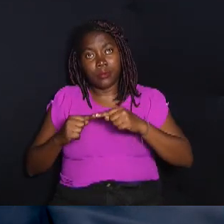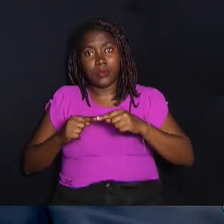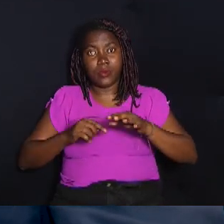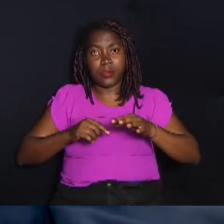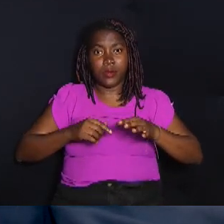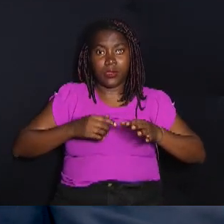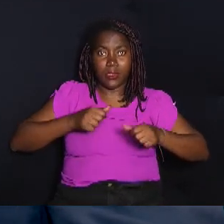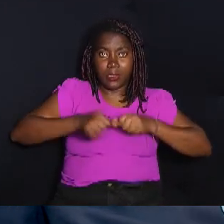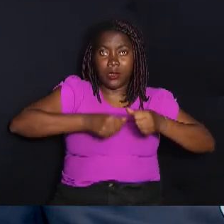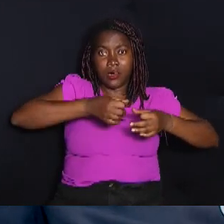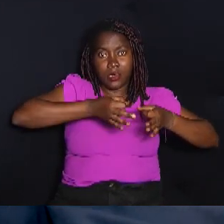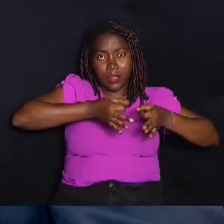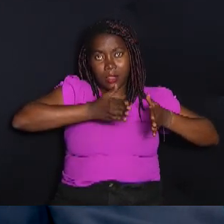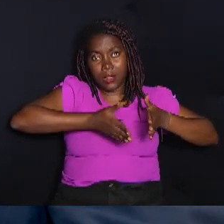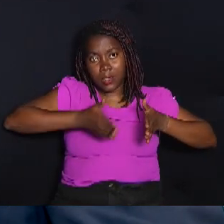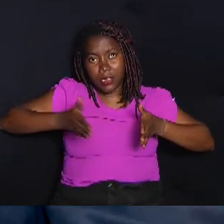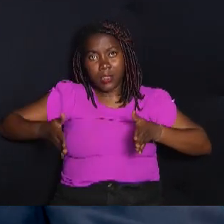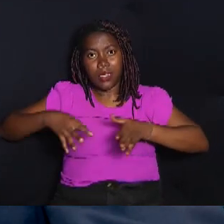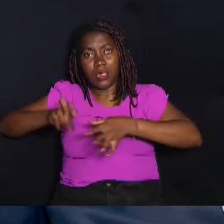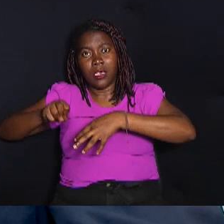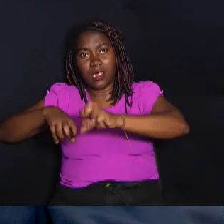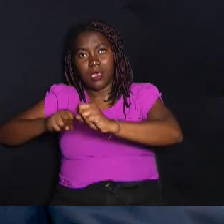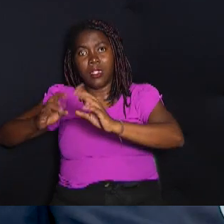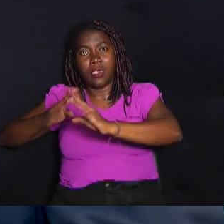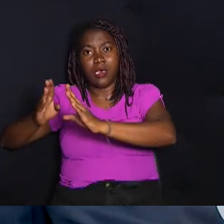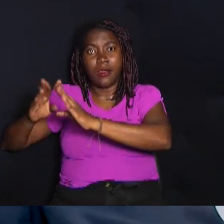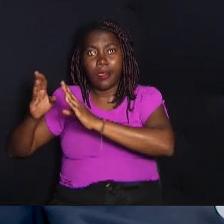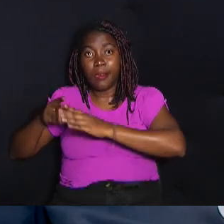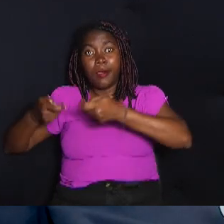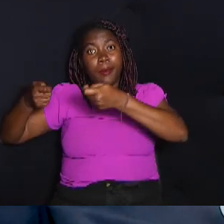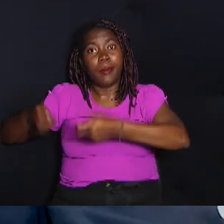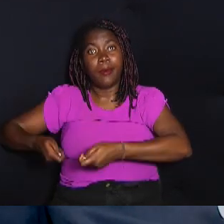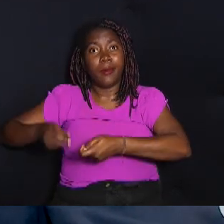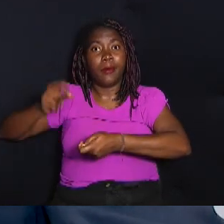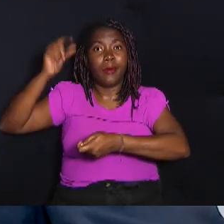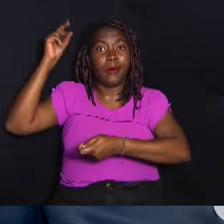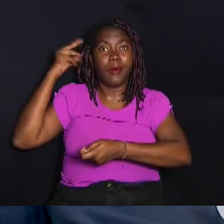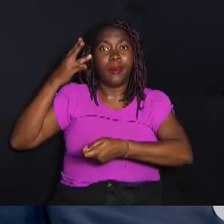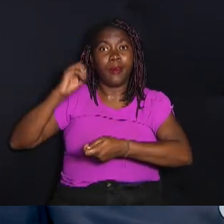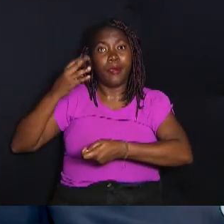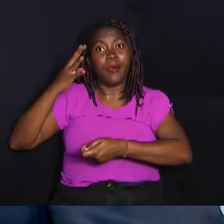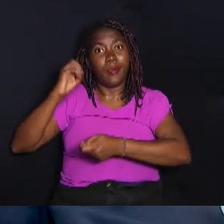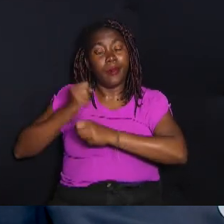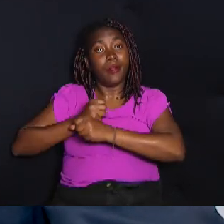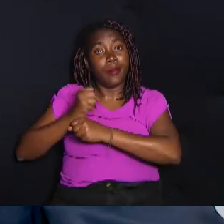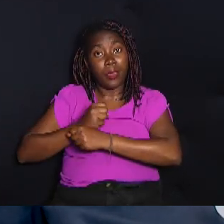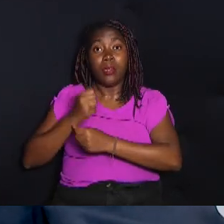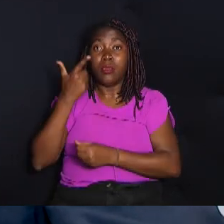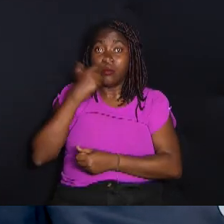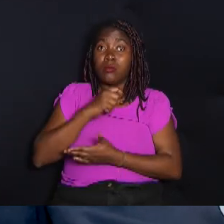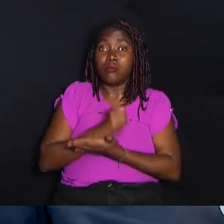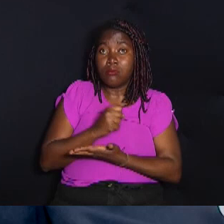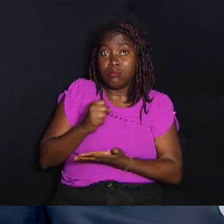regularizar terrenos de invasão invasões consolidadas que estão aí 30 40 anos e a pessoa recebe ali a sua escritura